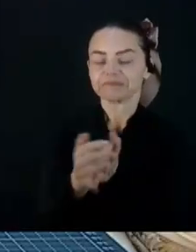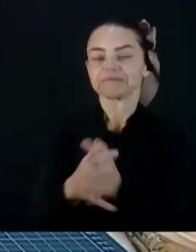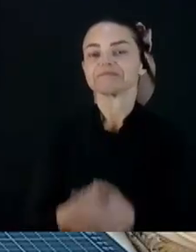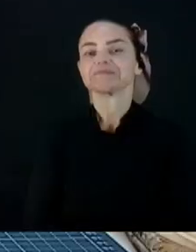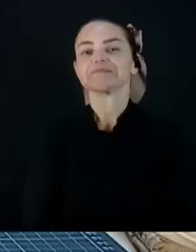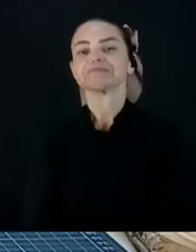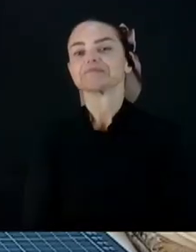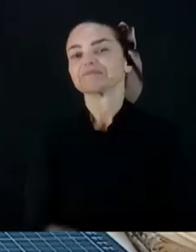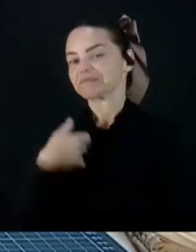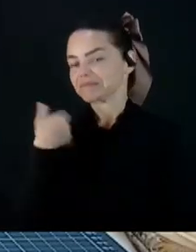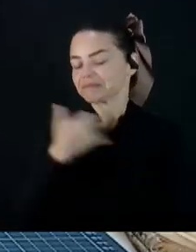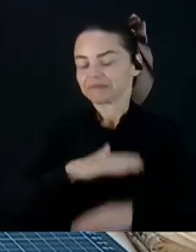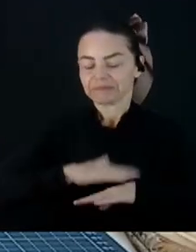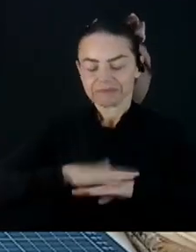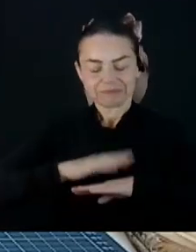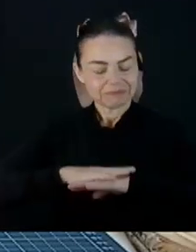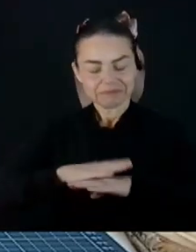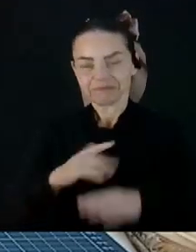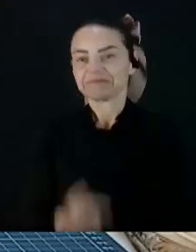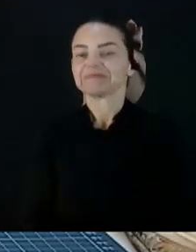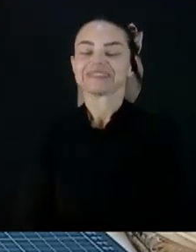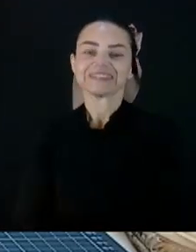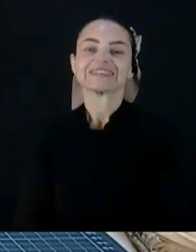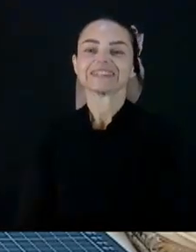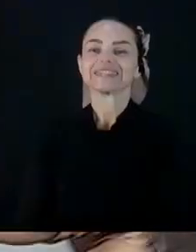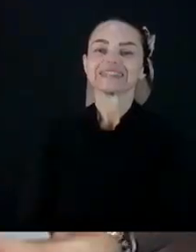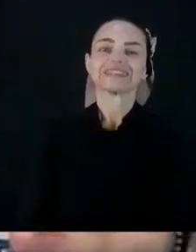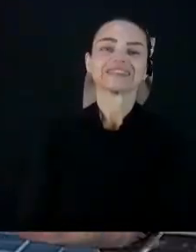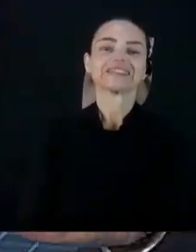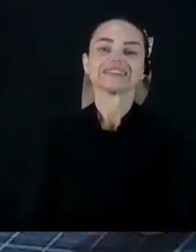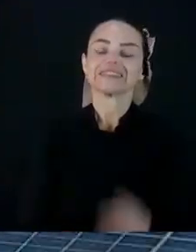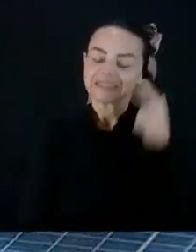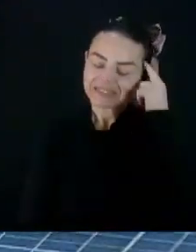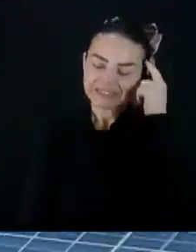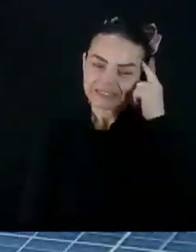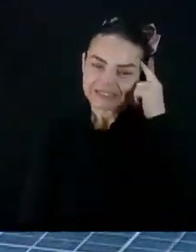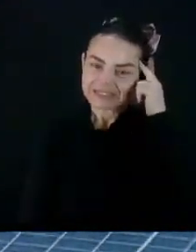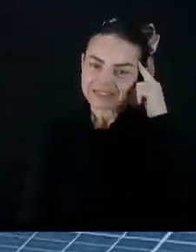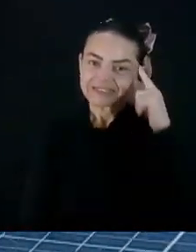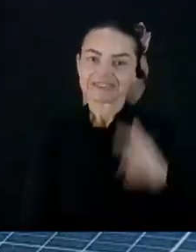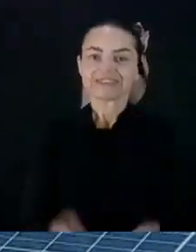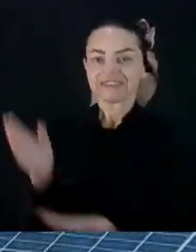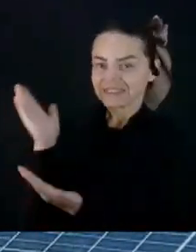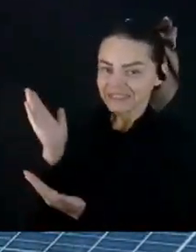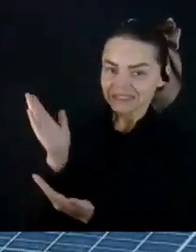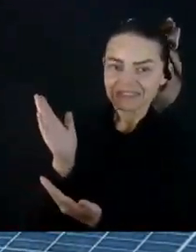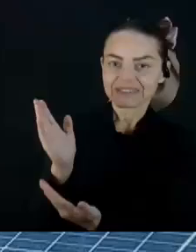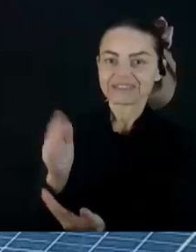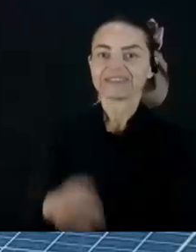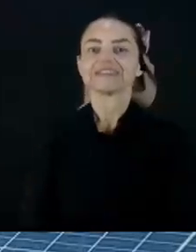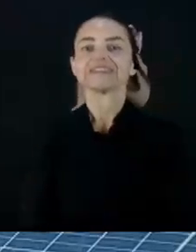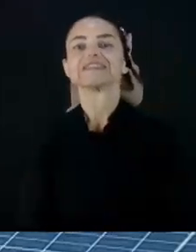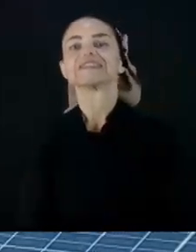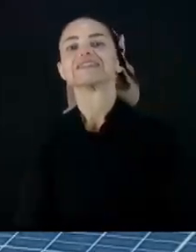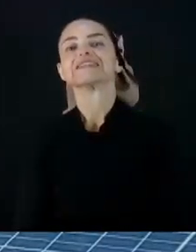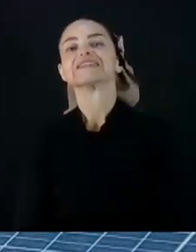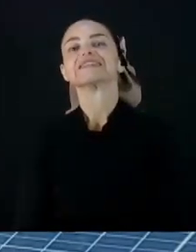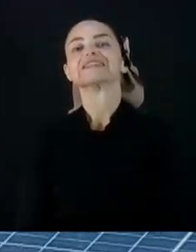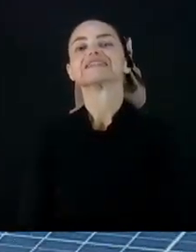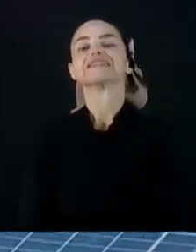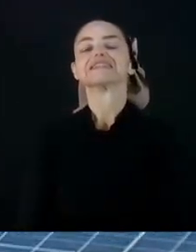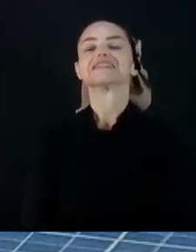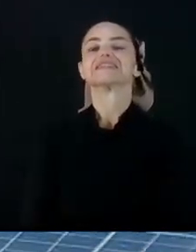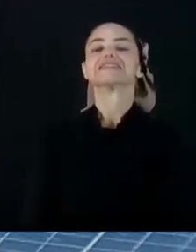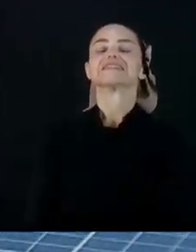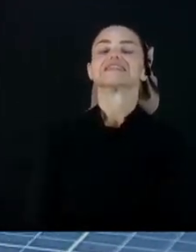olha, fui eu que fiz. Exatamente. Agora aqui, nessa dobrinha que a gente fez, né, que a gente embutiu o forrinho, a gente vai passar um pé de máquina,